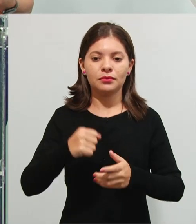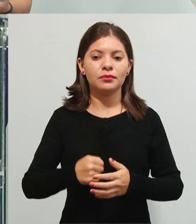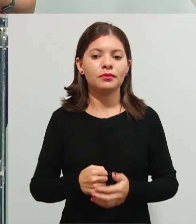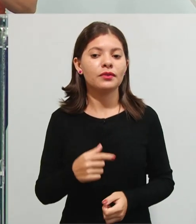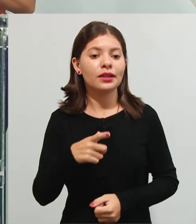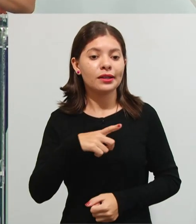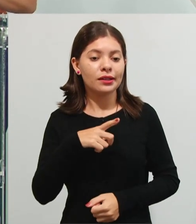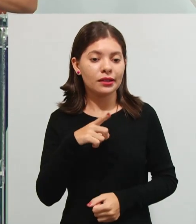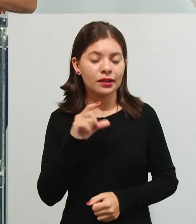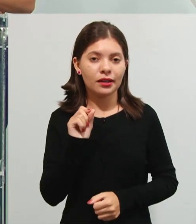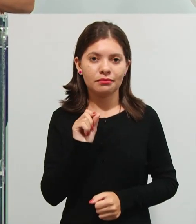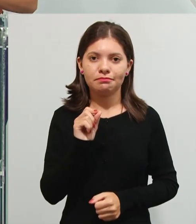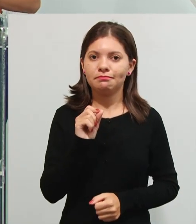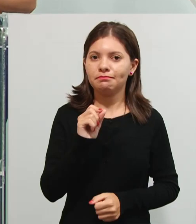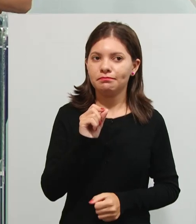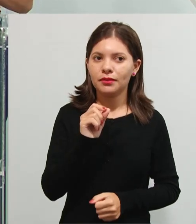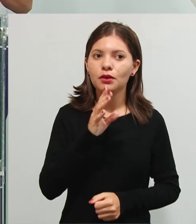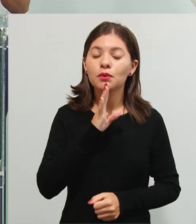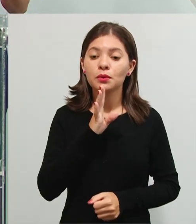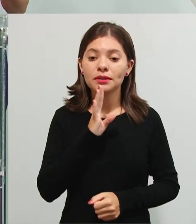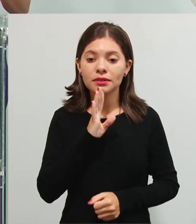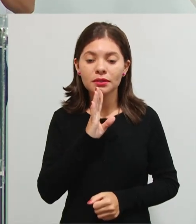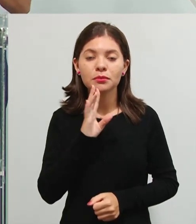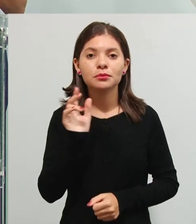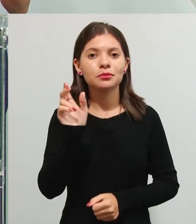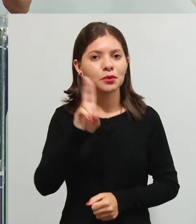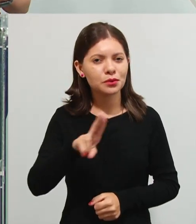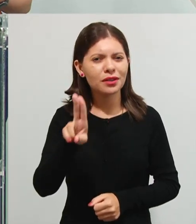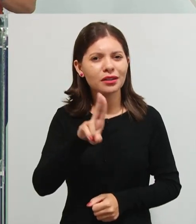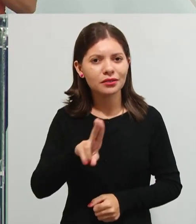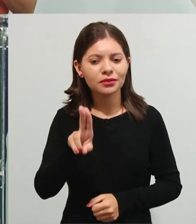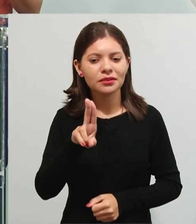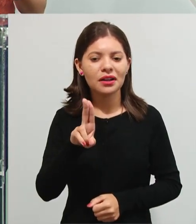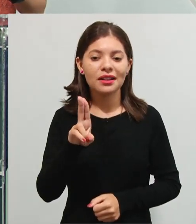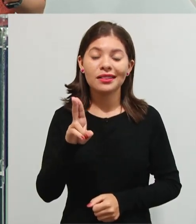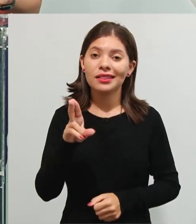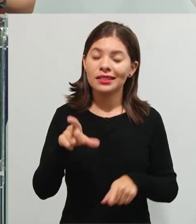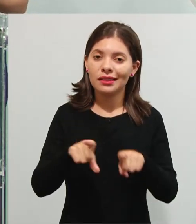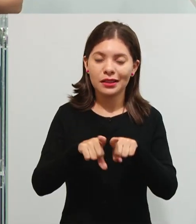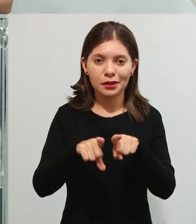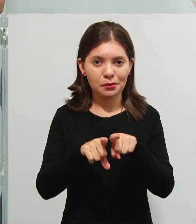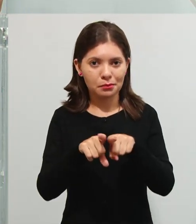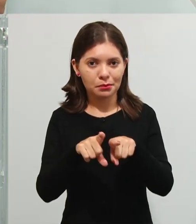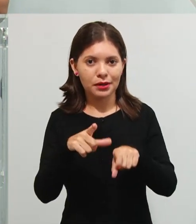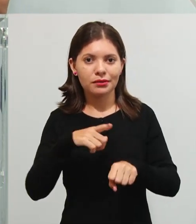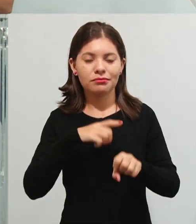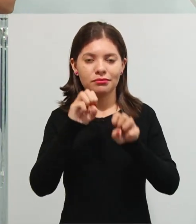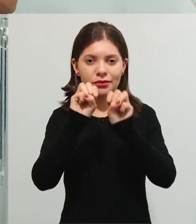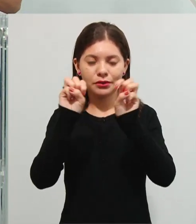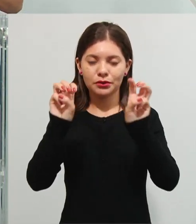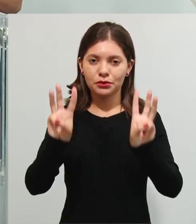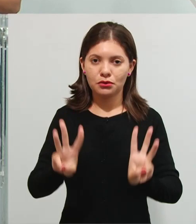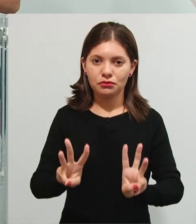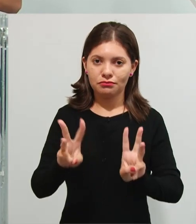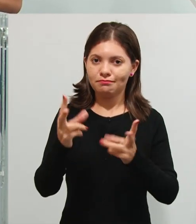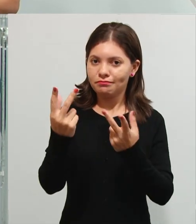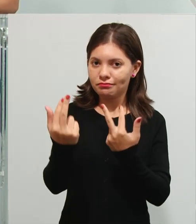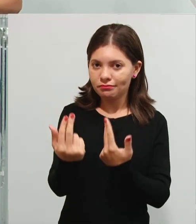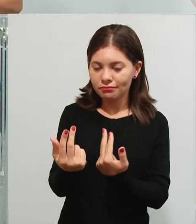de software. Nós temos aqueles que nós já conhecemos porque são mais utilizados, mas nós temos